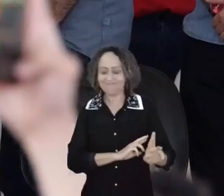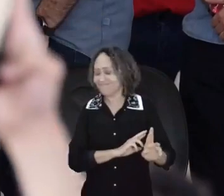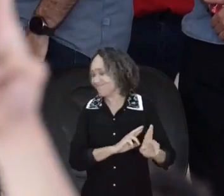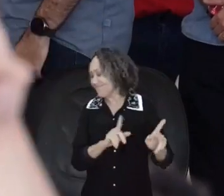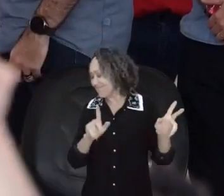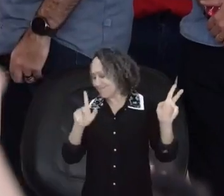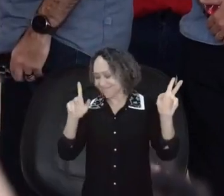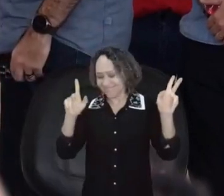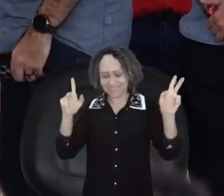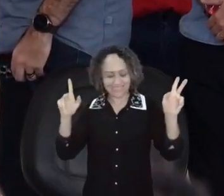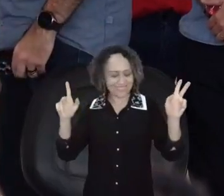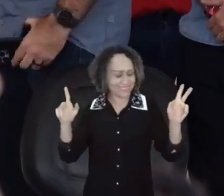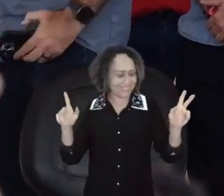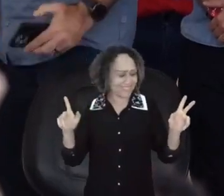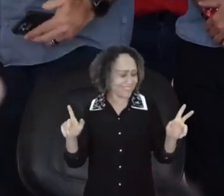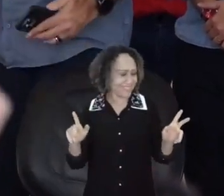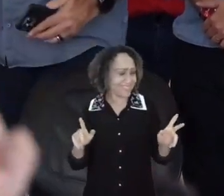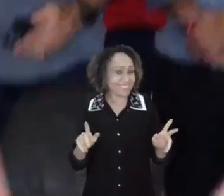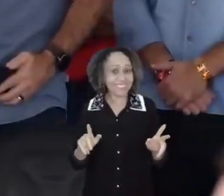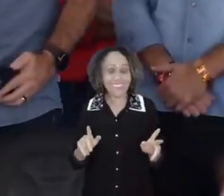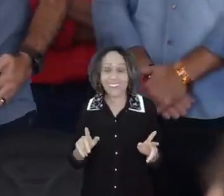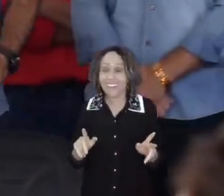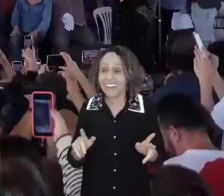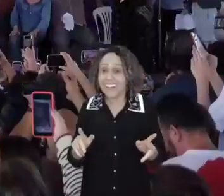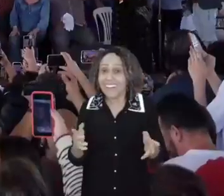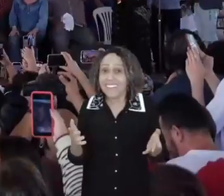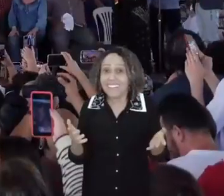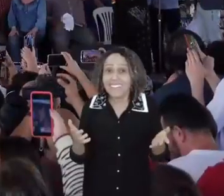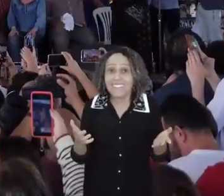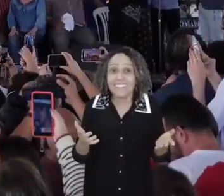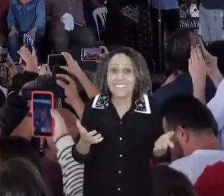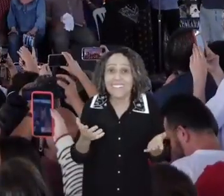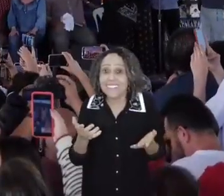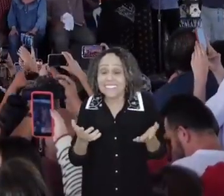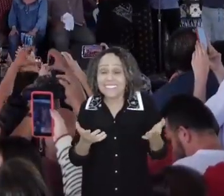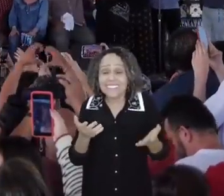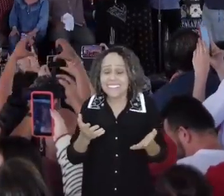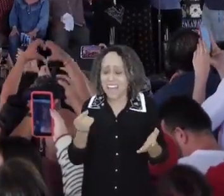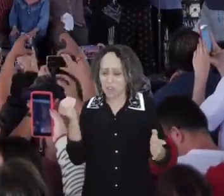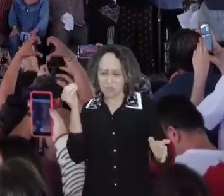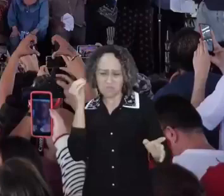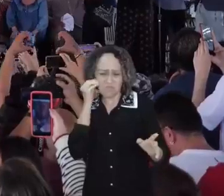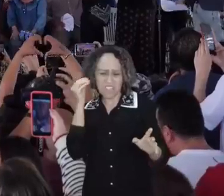feliz. Há uma voz que tentaram